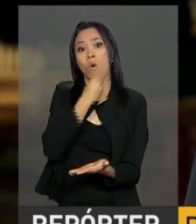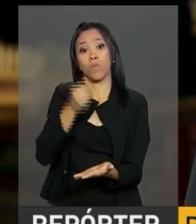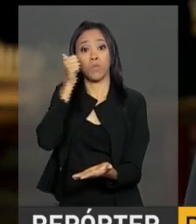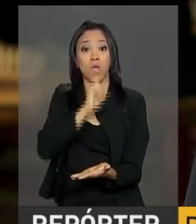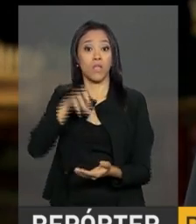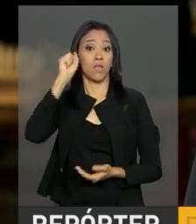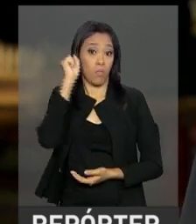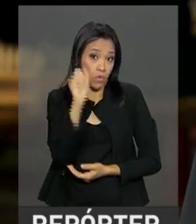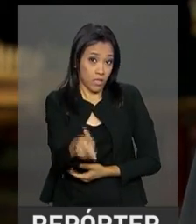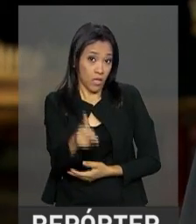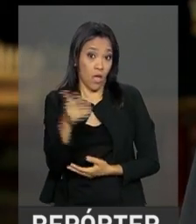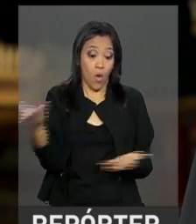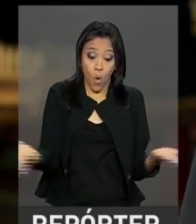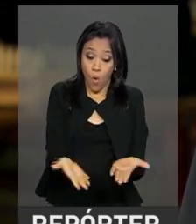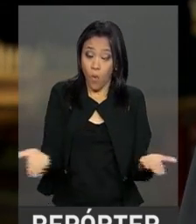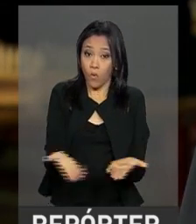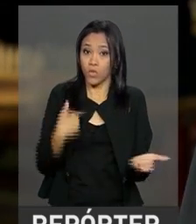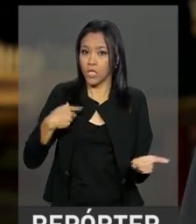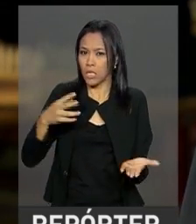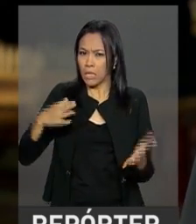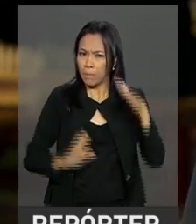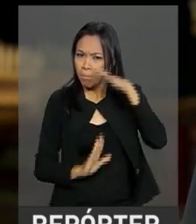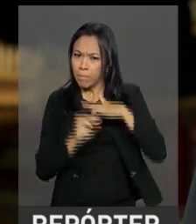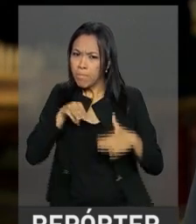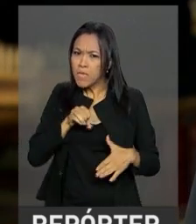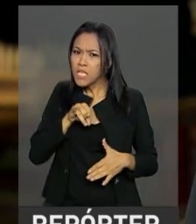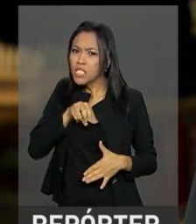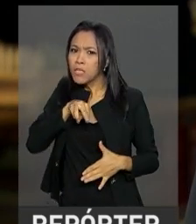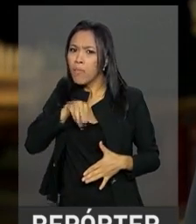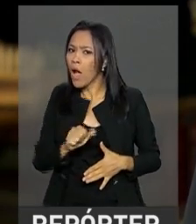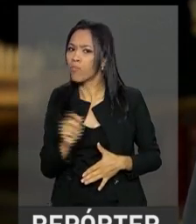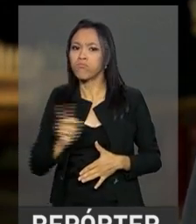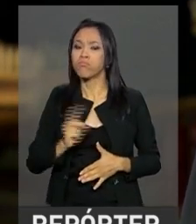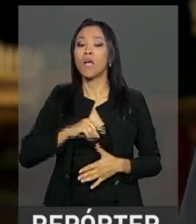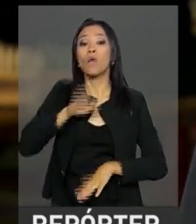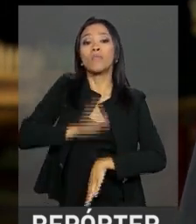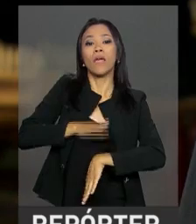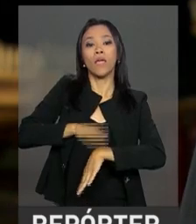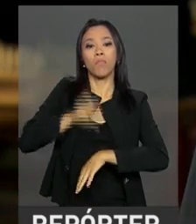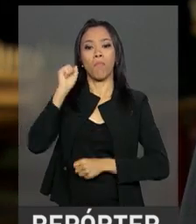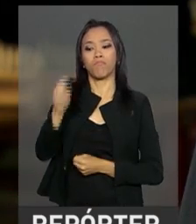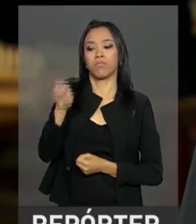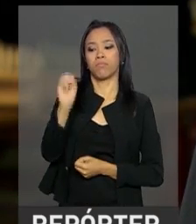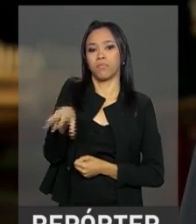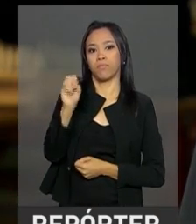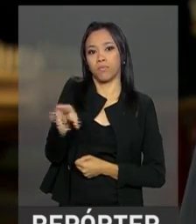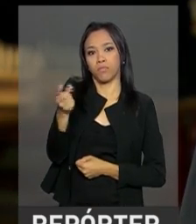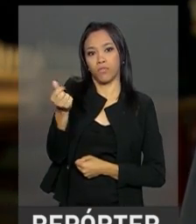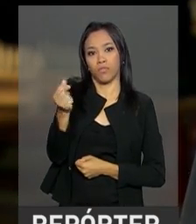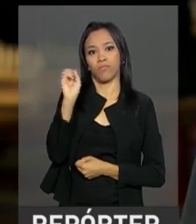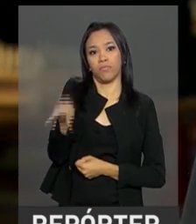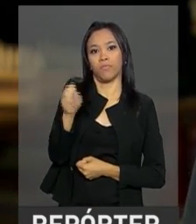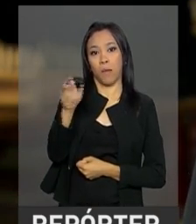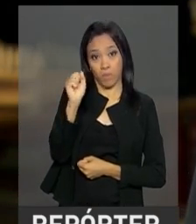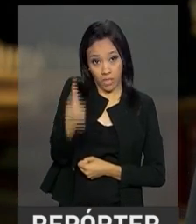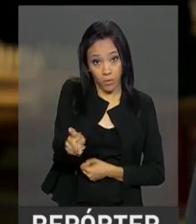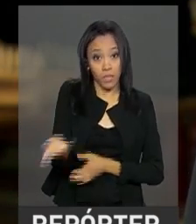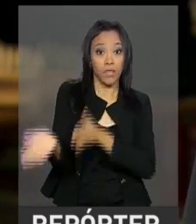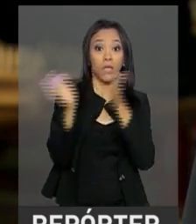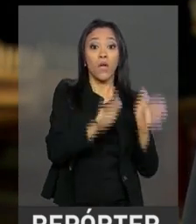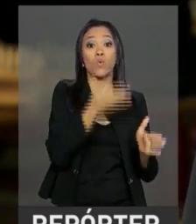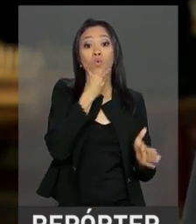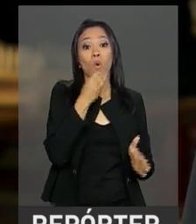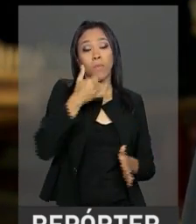aposentarem atualmente não existe idade mínima O que conta é o tempo de contribuição ao sistema previdenciário no caso dos homens